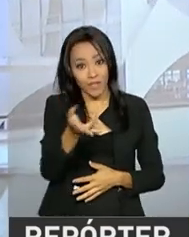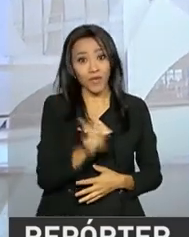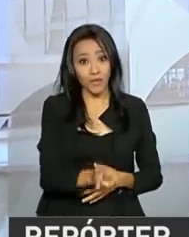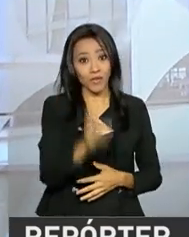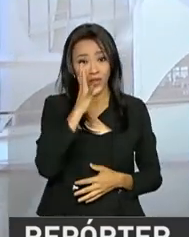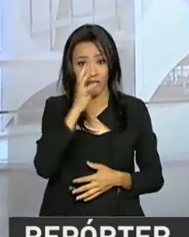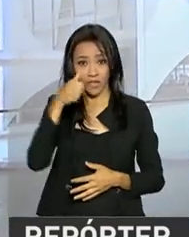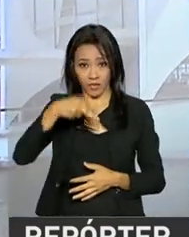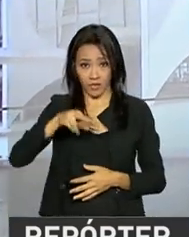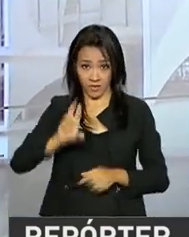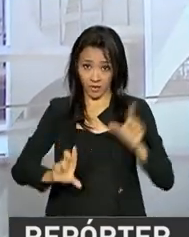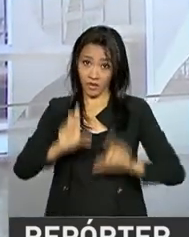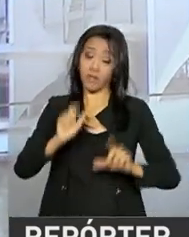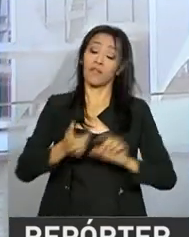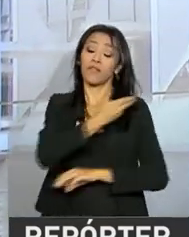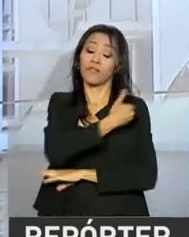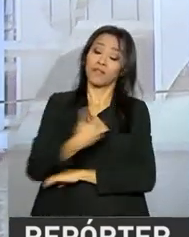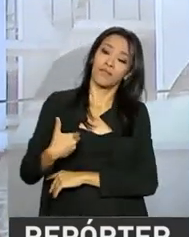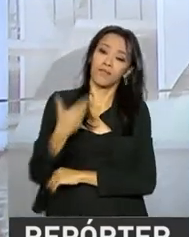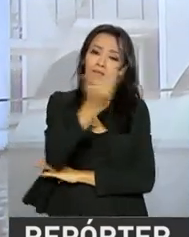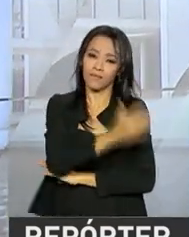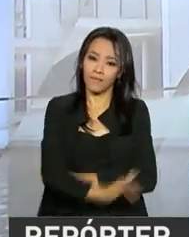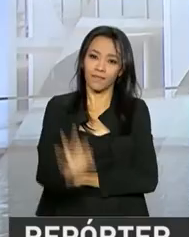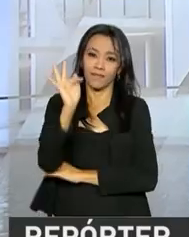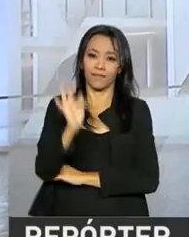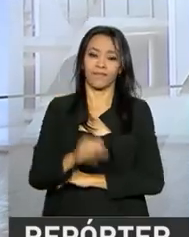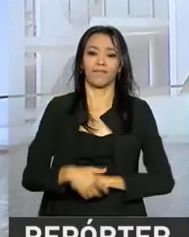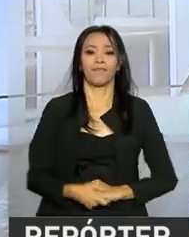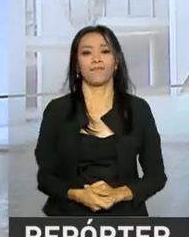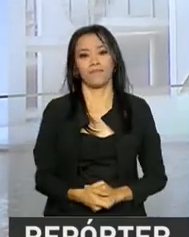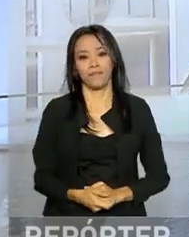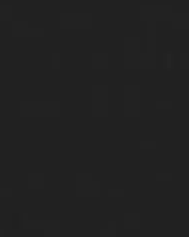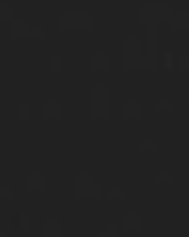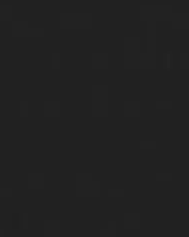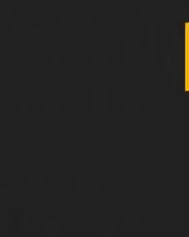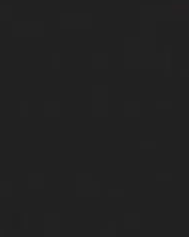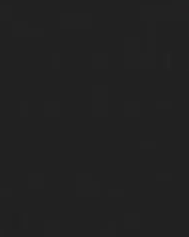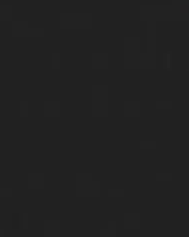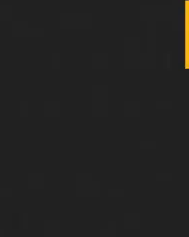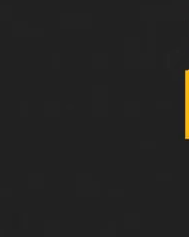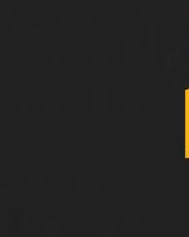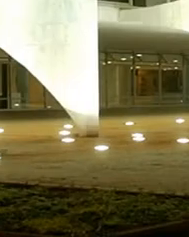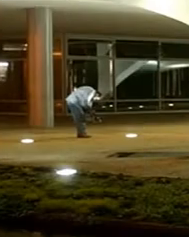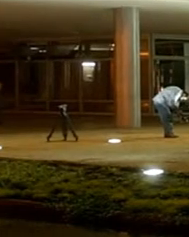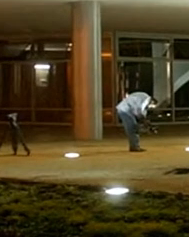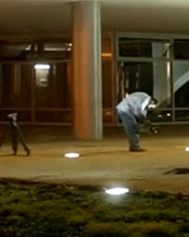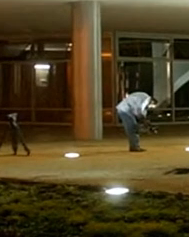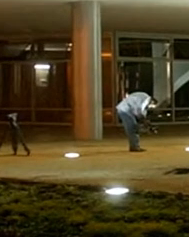e continue com a gente aqui na TV NBR, a TV do Governo Federal.